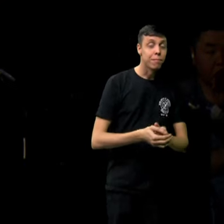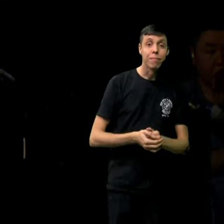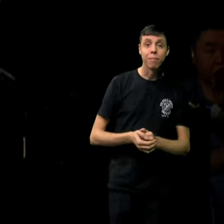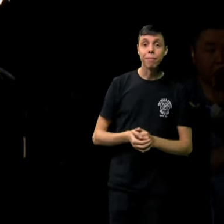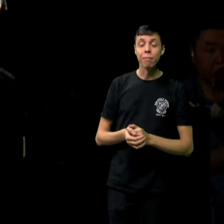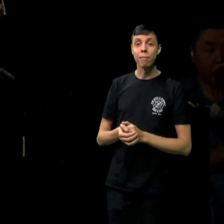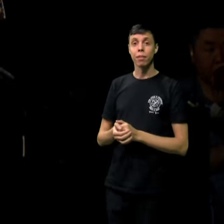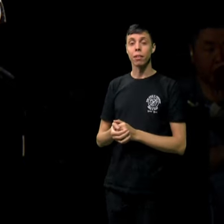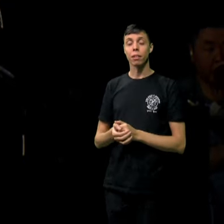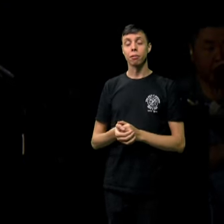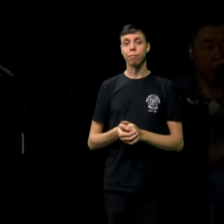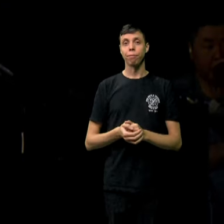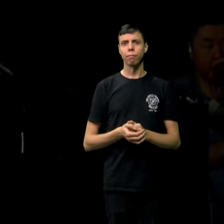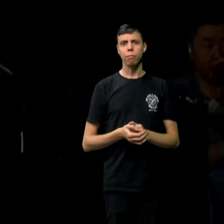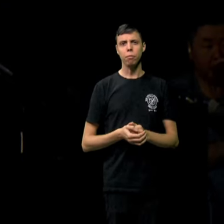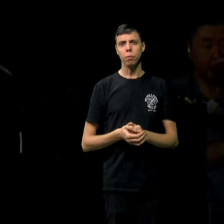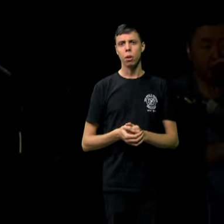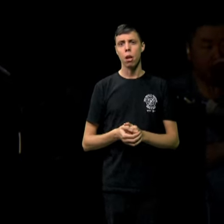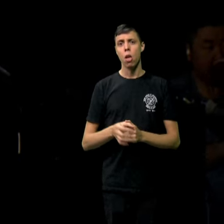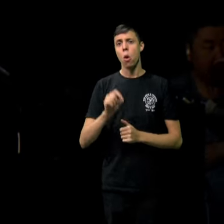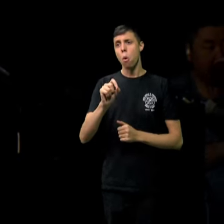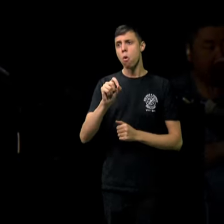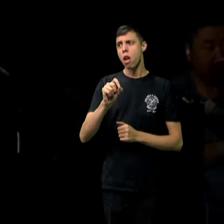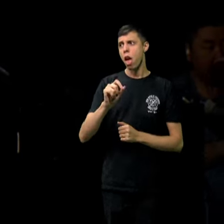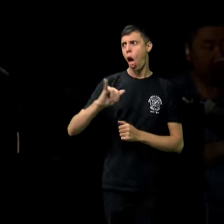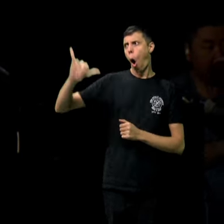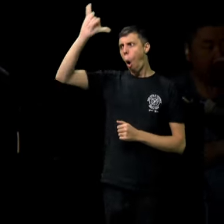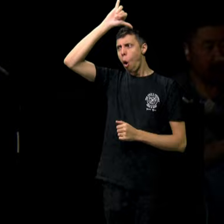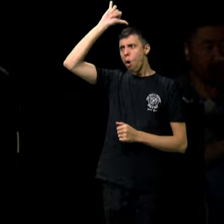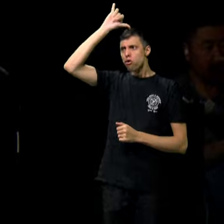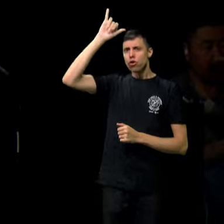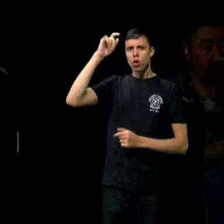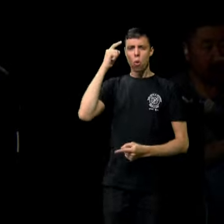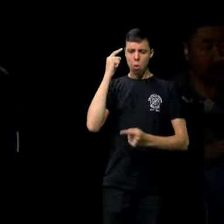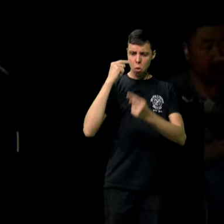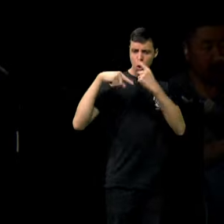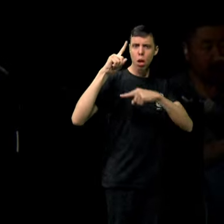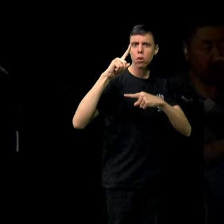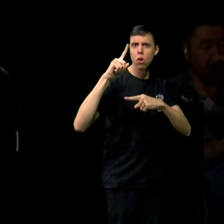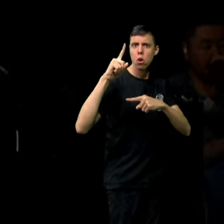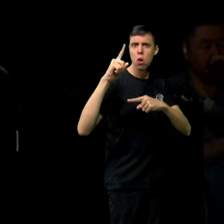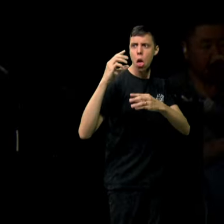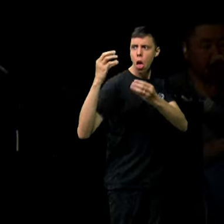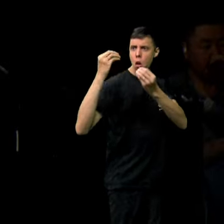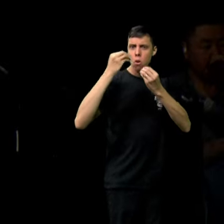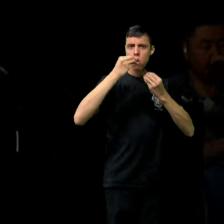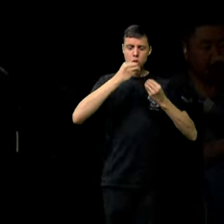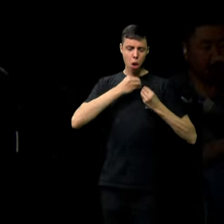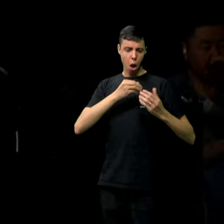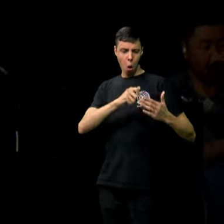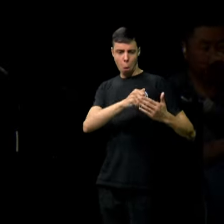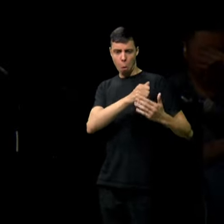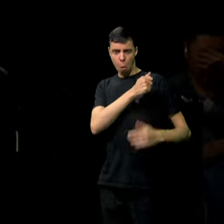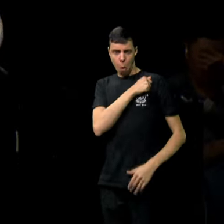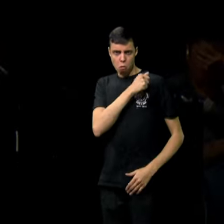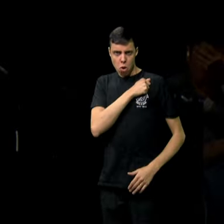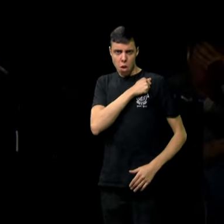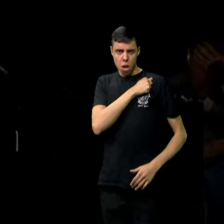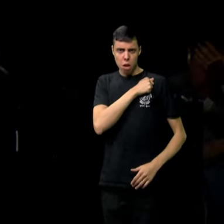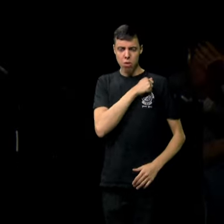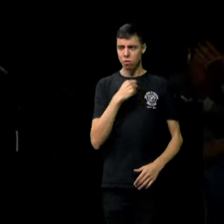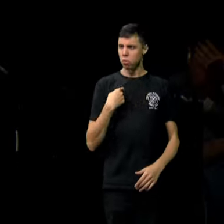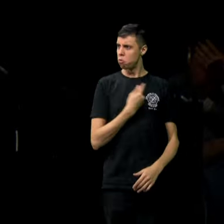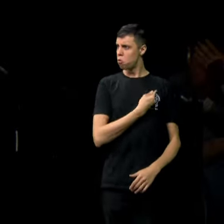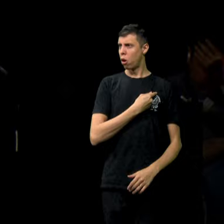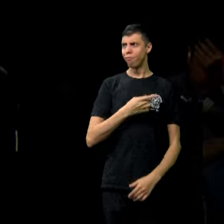O que te dá a unção de prosperidade? Ela te dá uma autoridade em esferas que você nunca